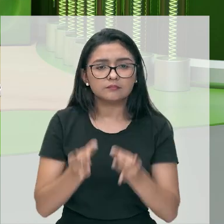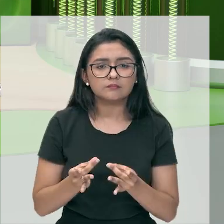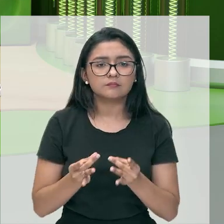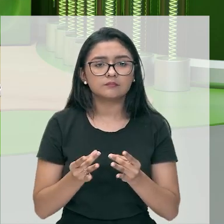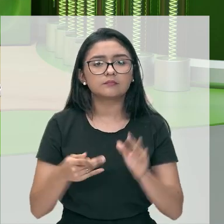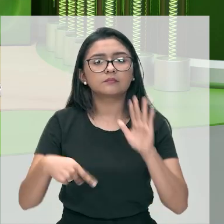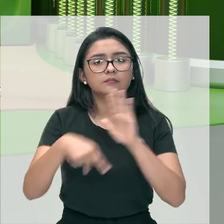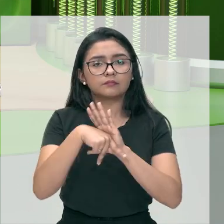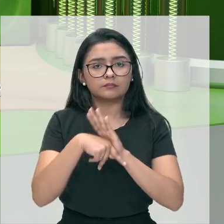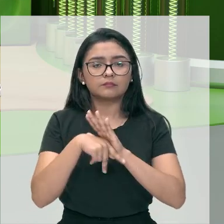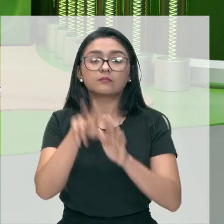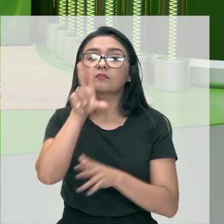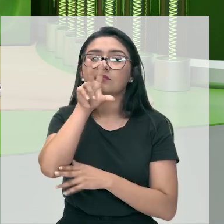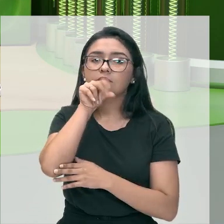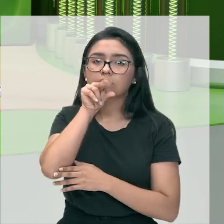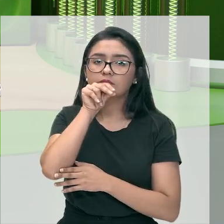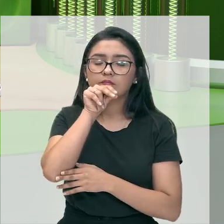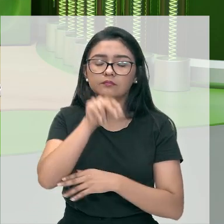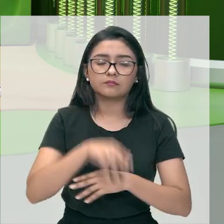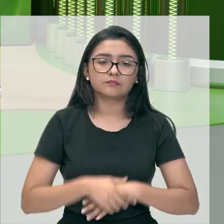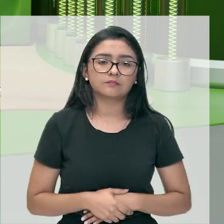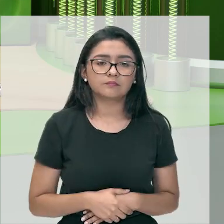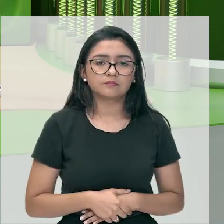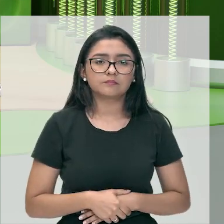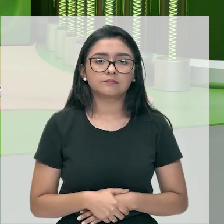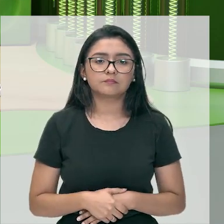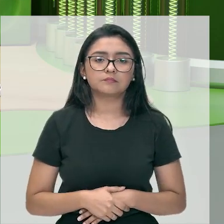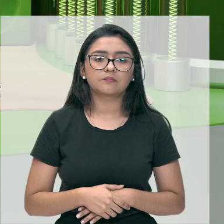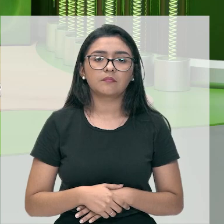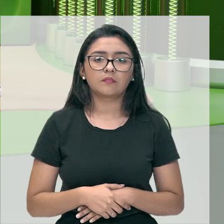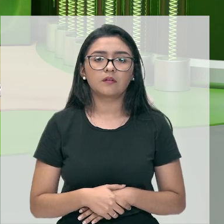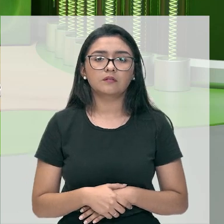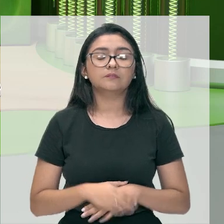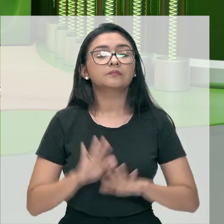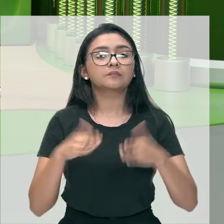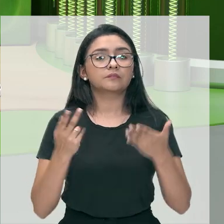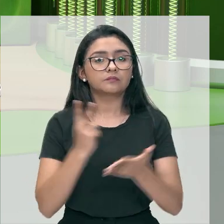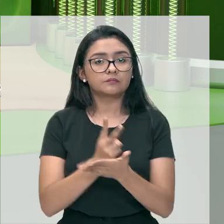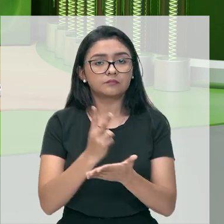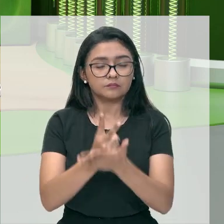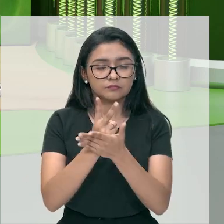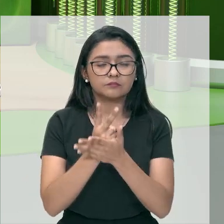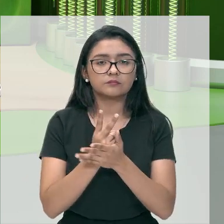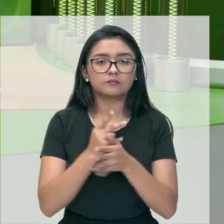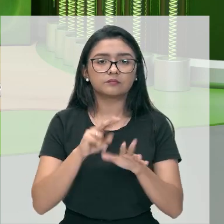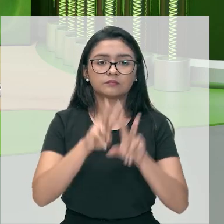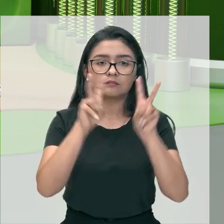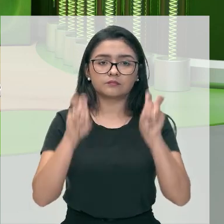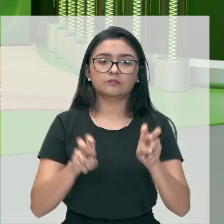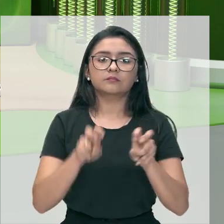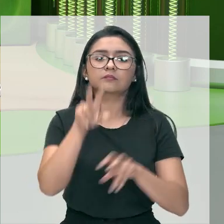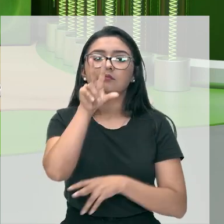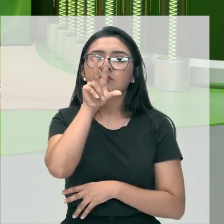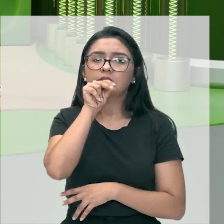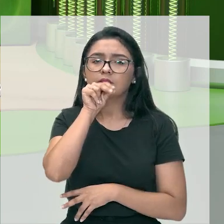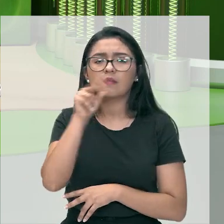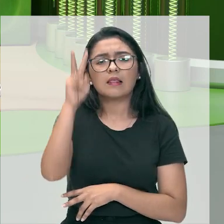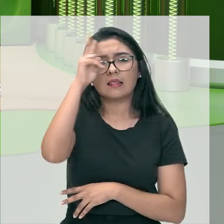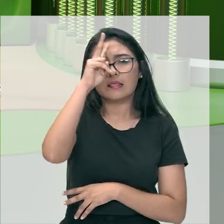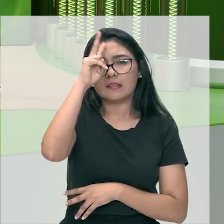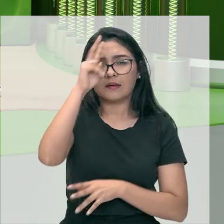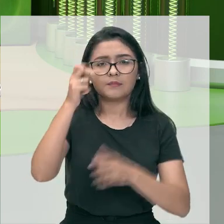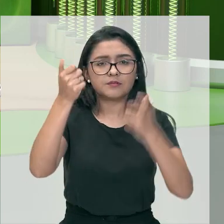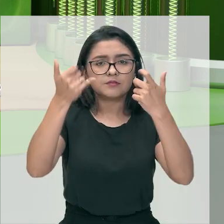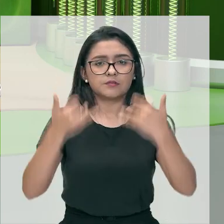das patas palmadas, né, como a gente visualiza aí. Ainda sobre as aves, a gente pode observar aqui sobre o bico, né? Lembra